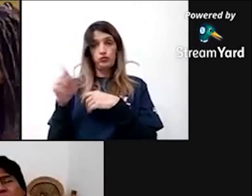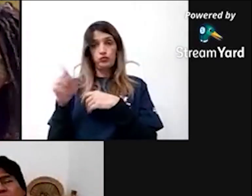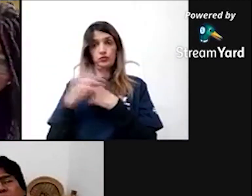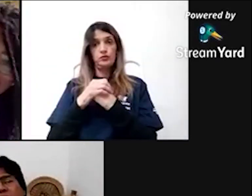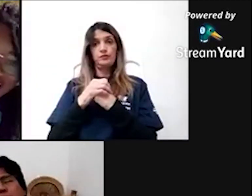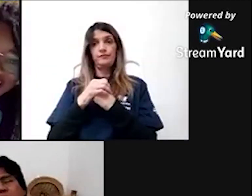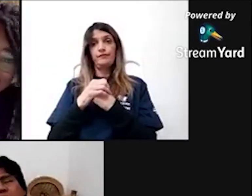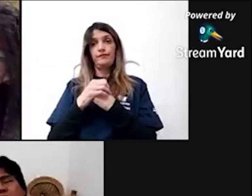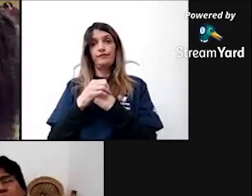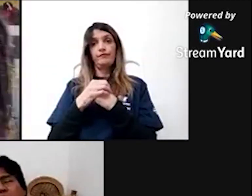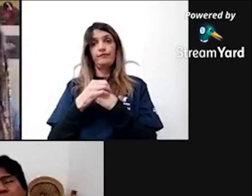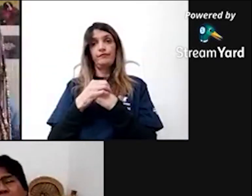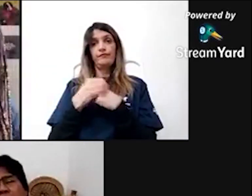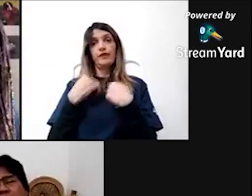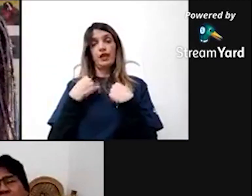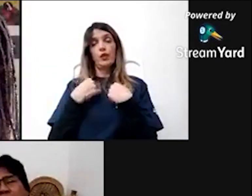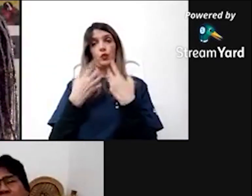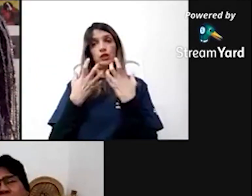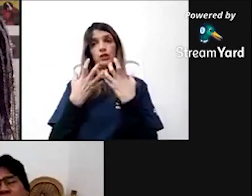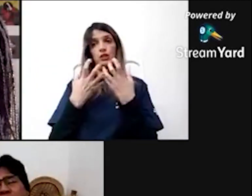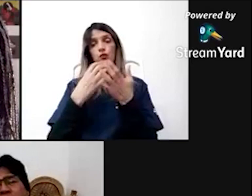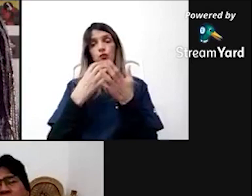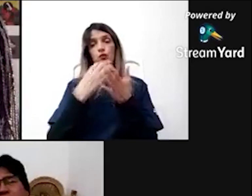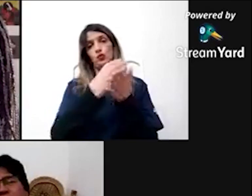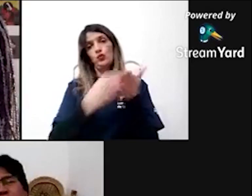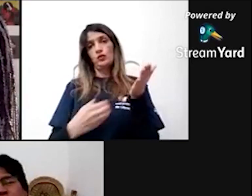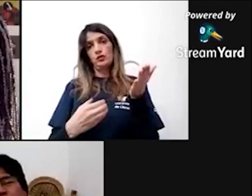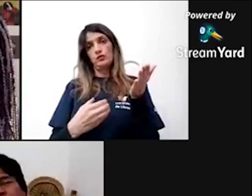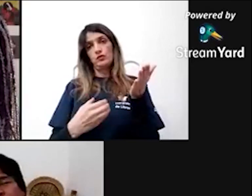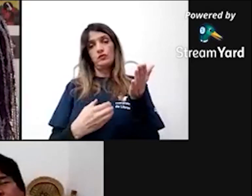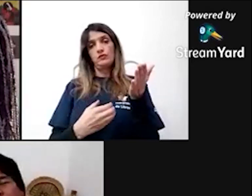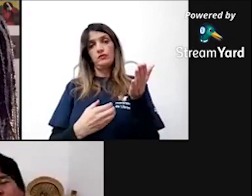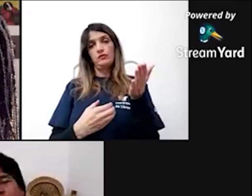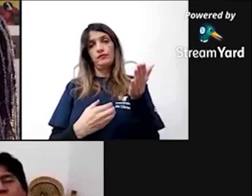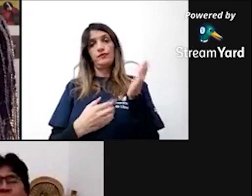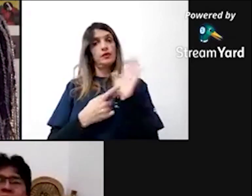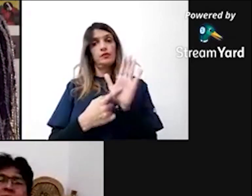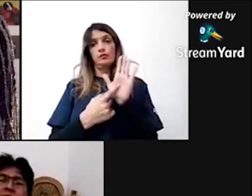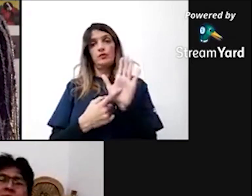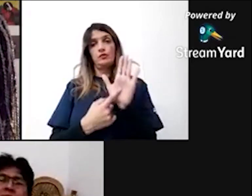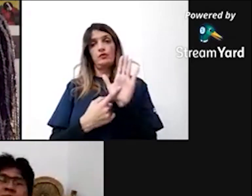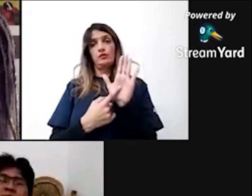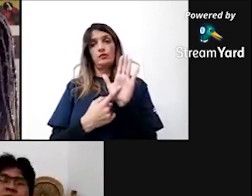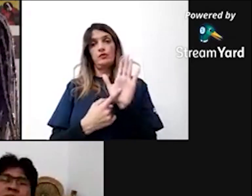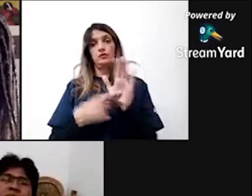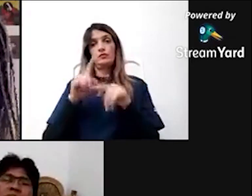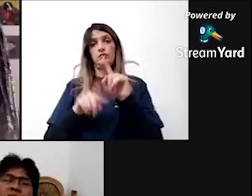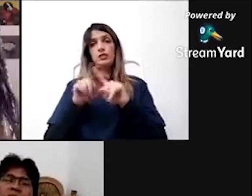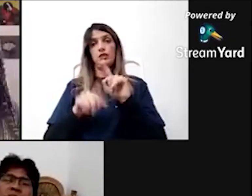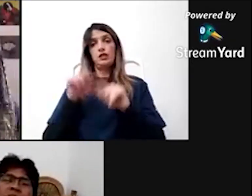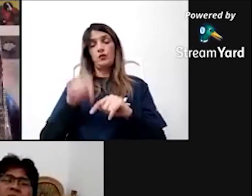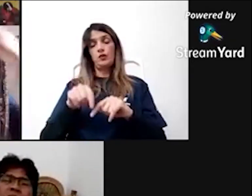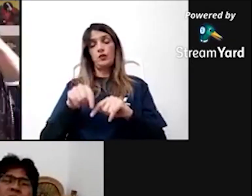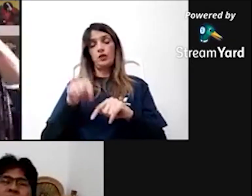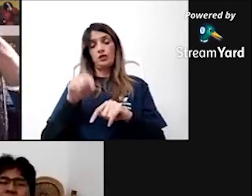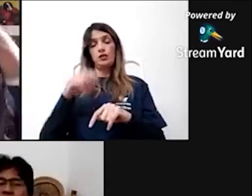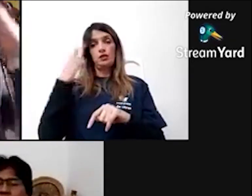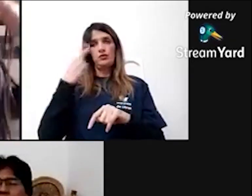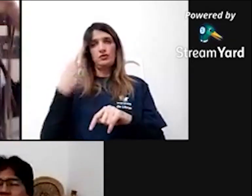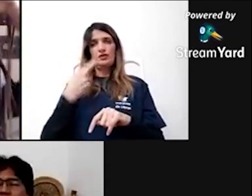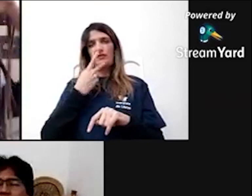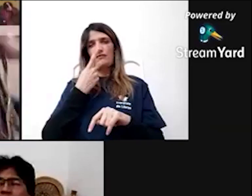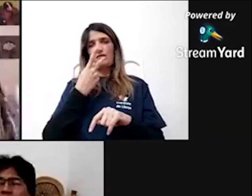eu diria assim, o currículo, ele traz, né, esse material aqui, como a Jussara falou, está disponível,